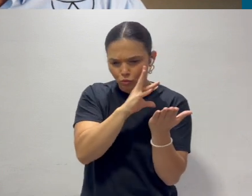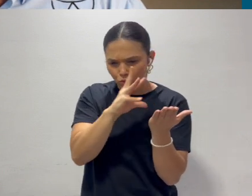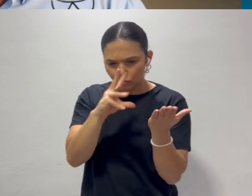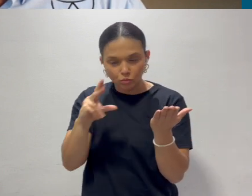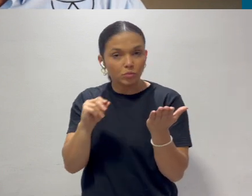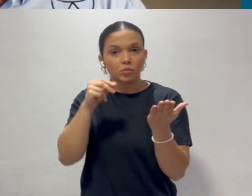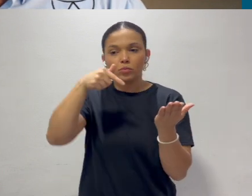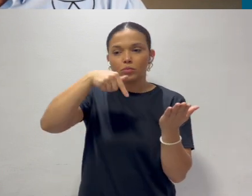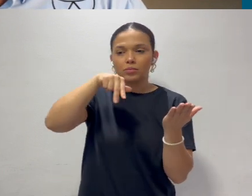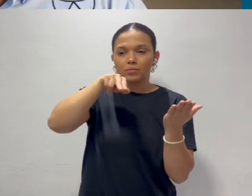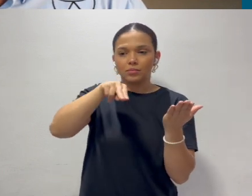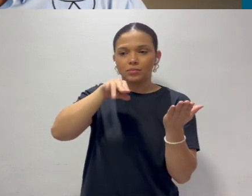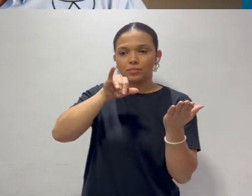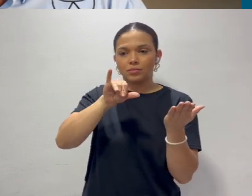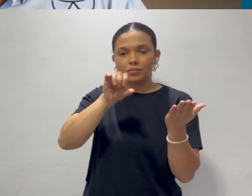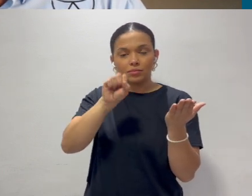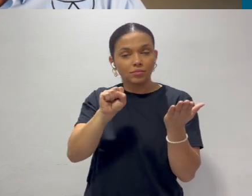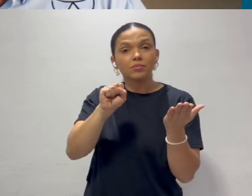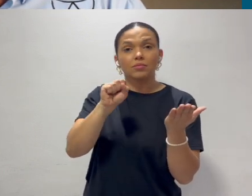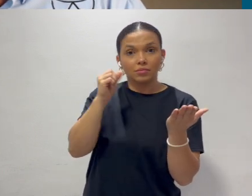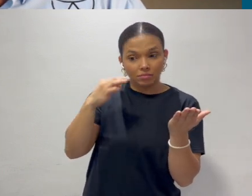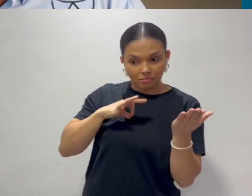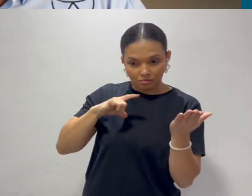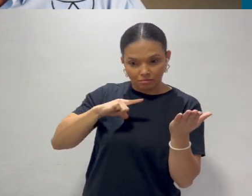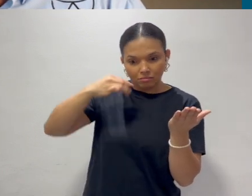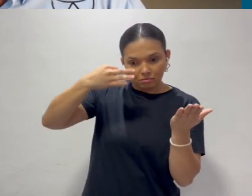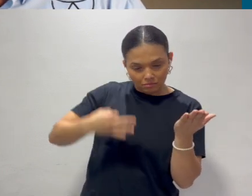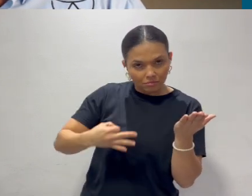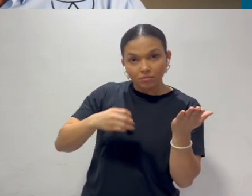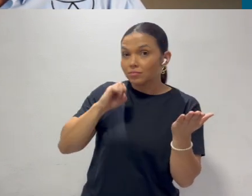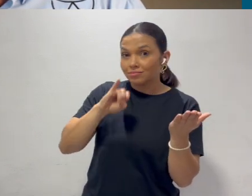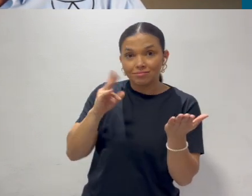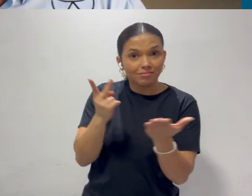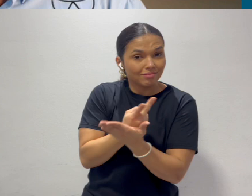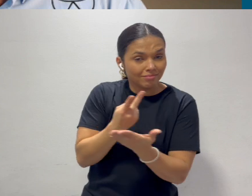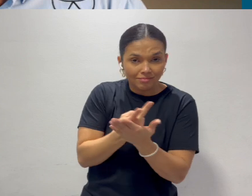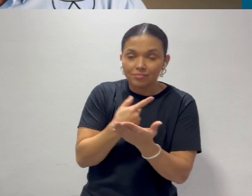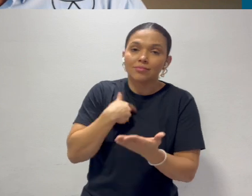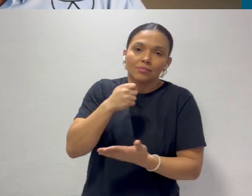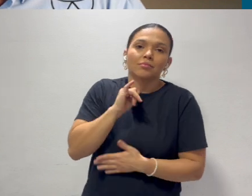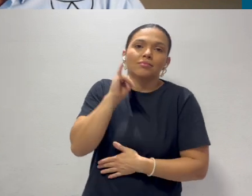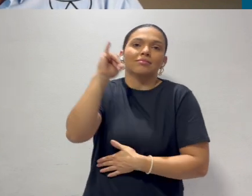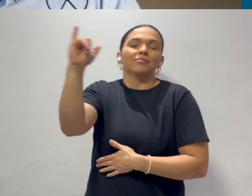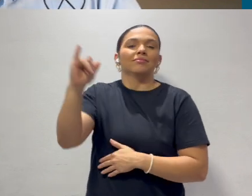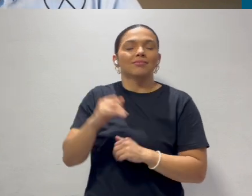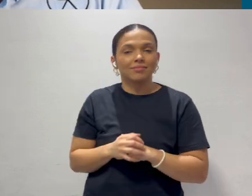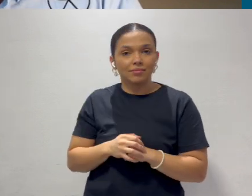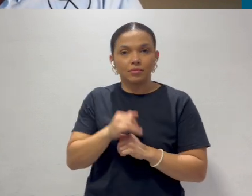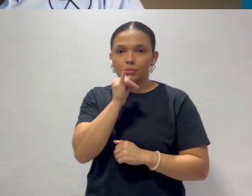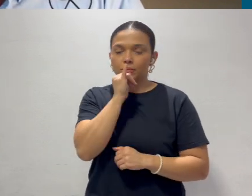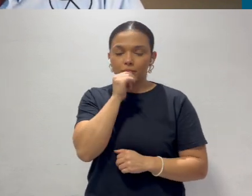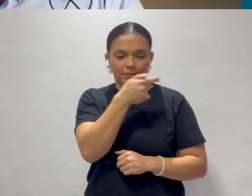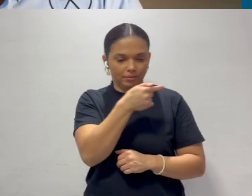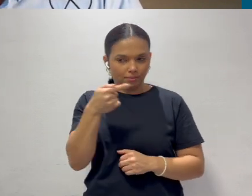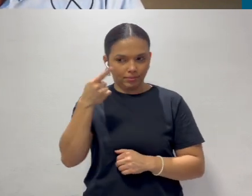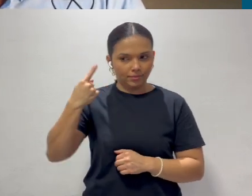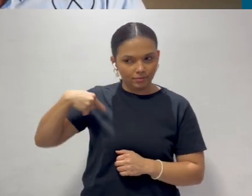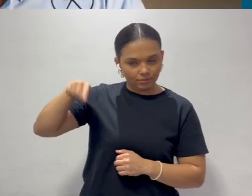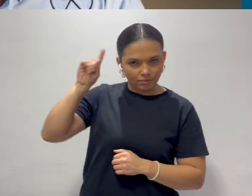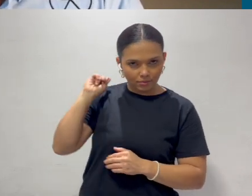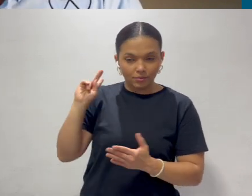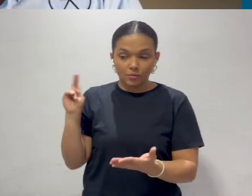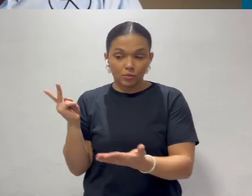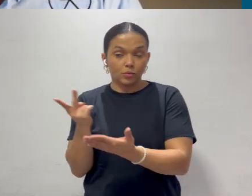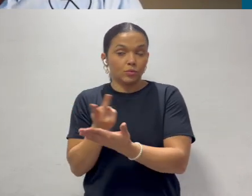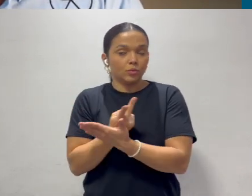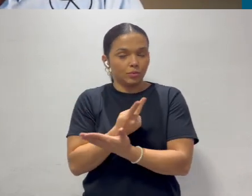válido, você precisa arrumar, precisa ser sinalizado. Outro dia, agora, semana passada, eu tive um caso